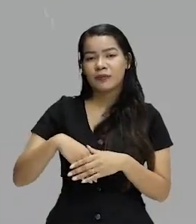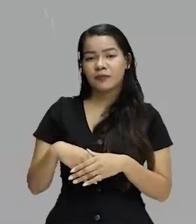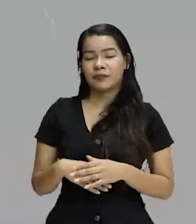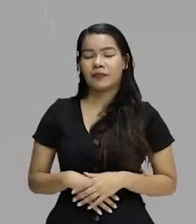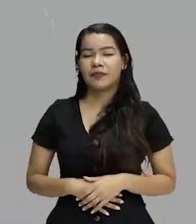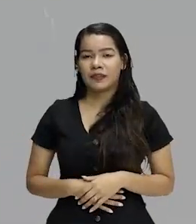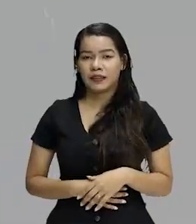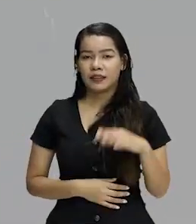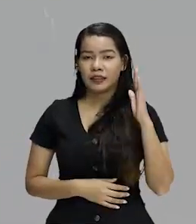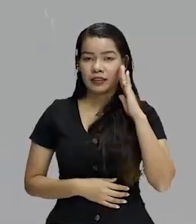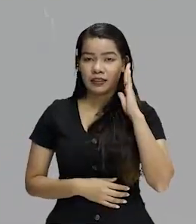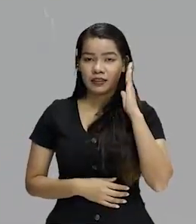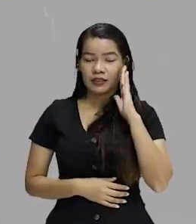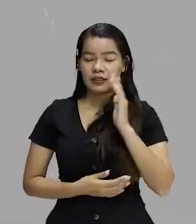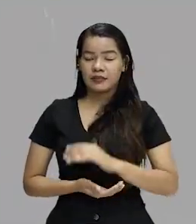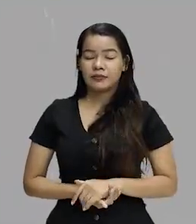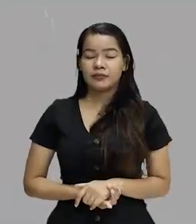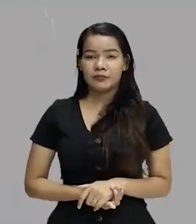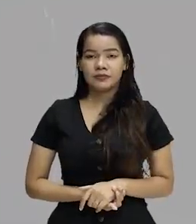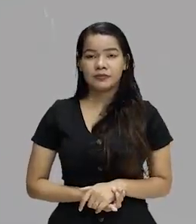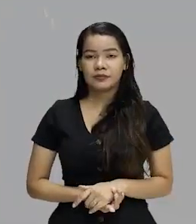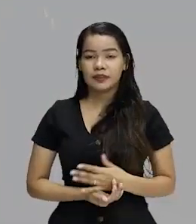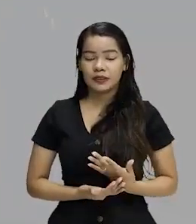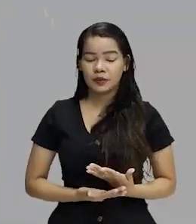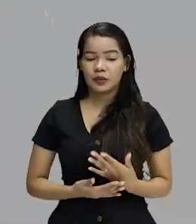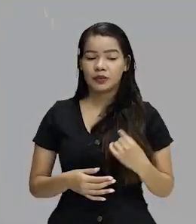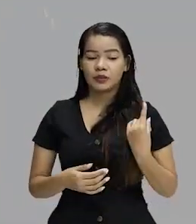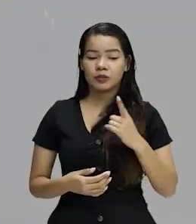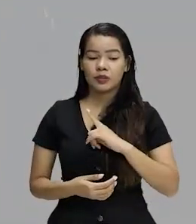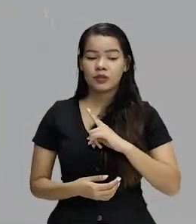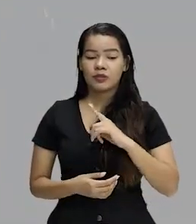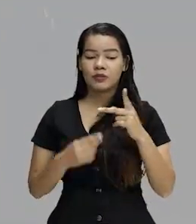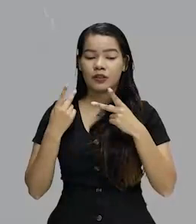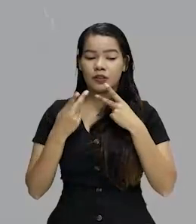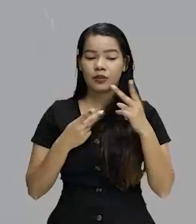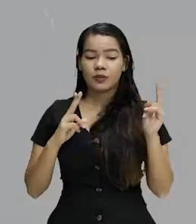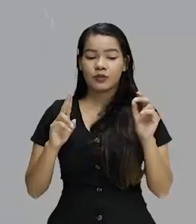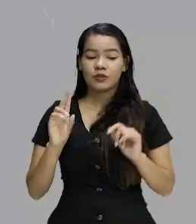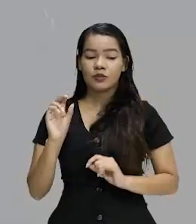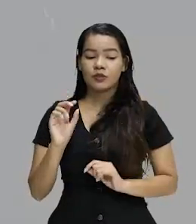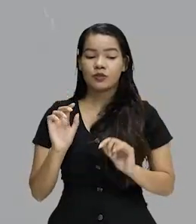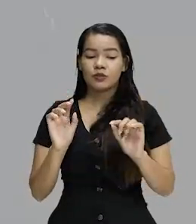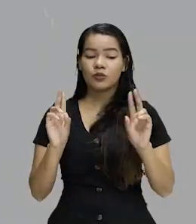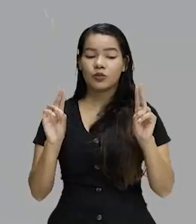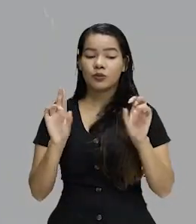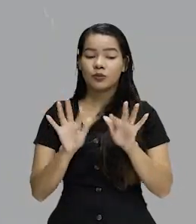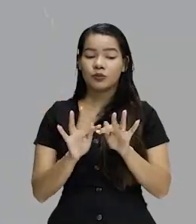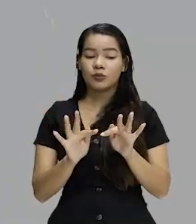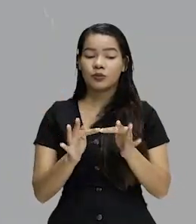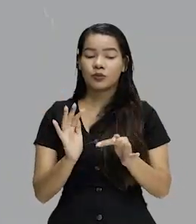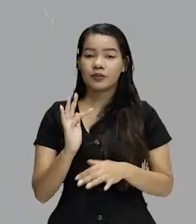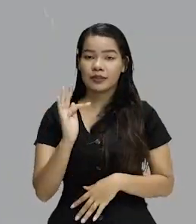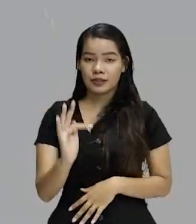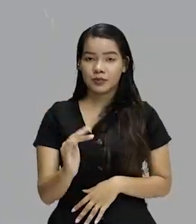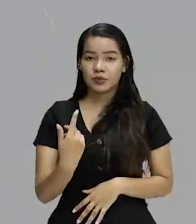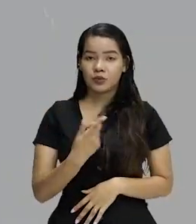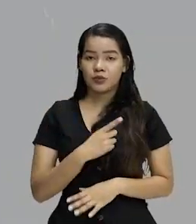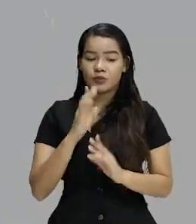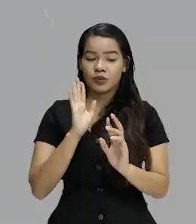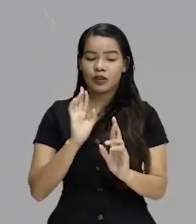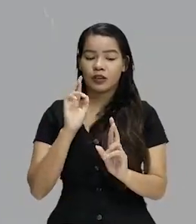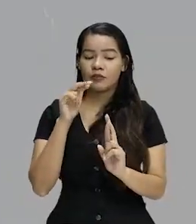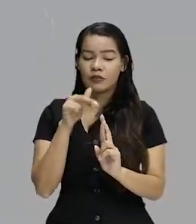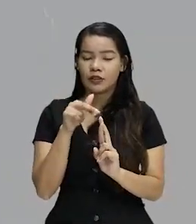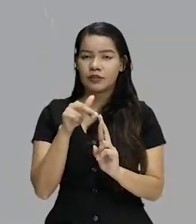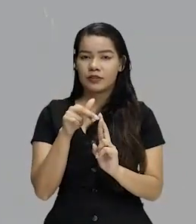para que aquela ação fosse realizada. Então, quando nós falamos de simple future, nós vamos estar focando no futuro do presente,